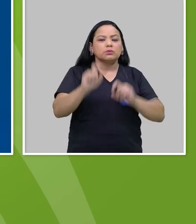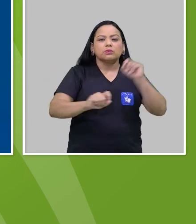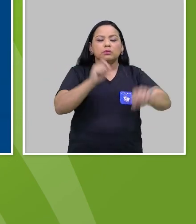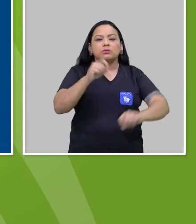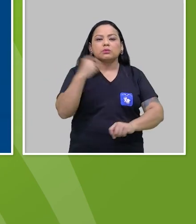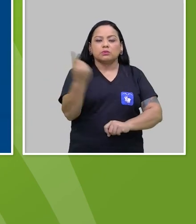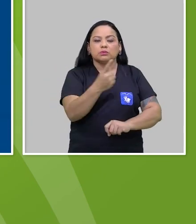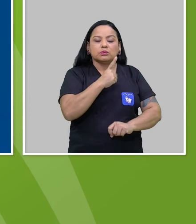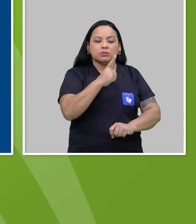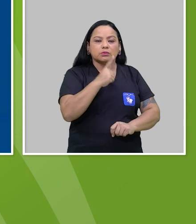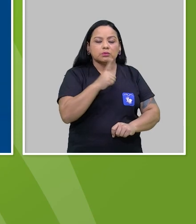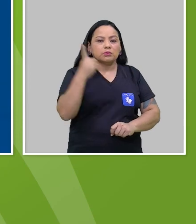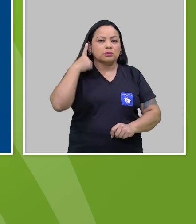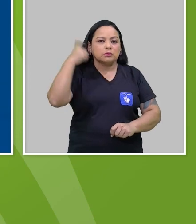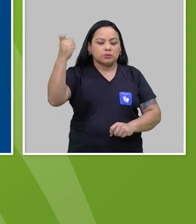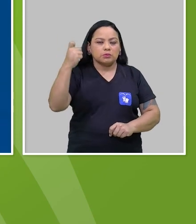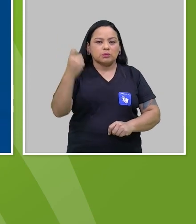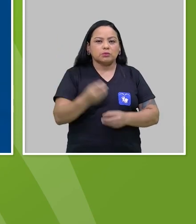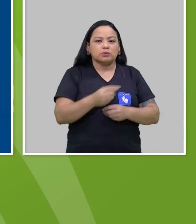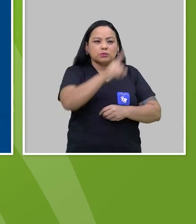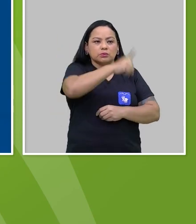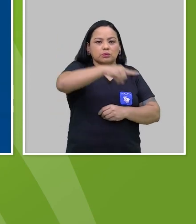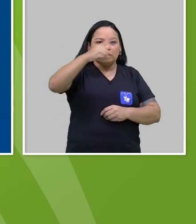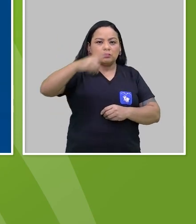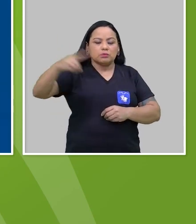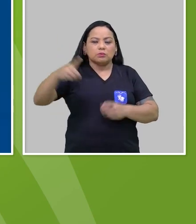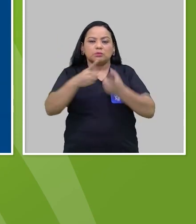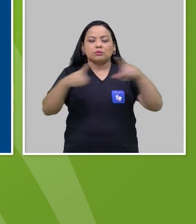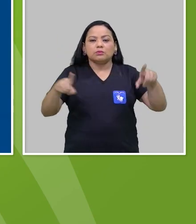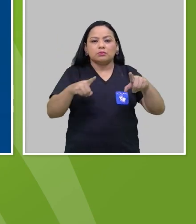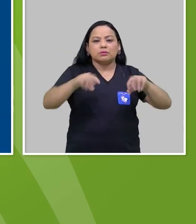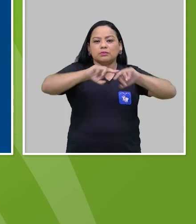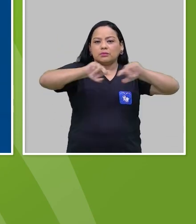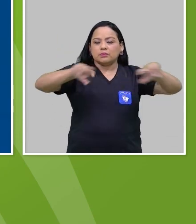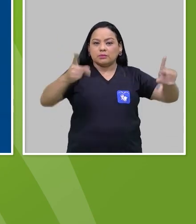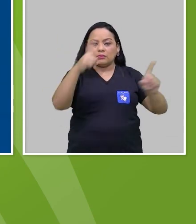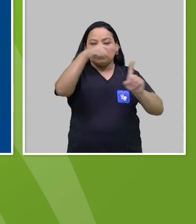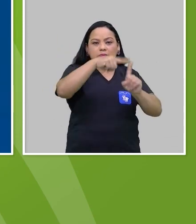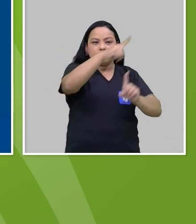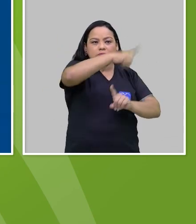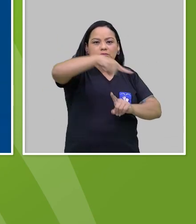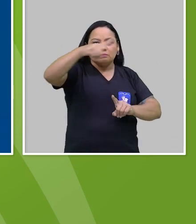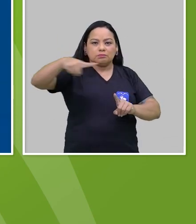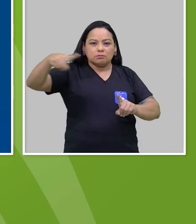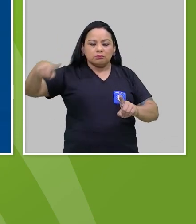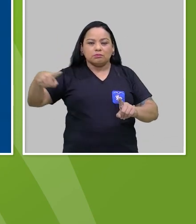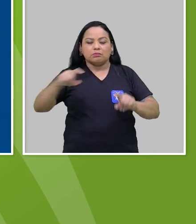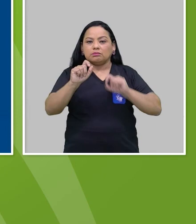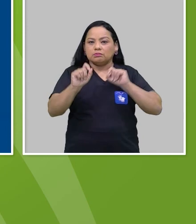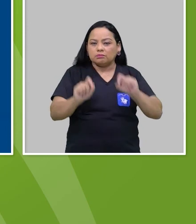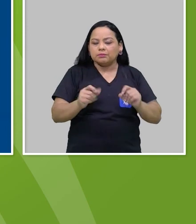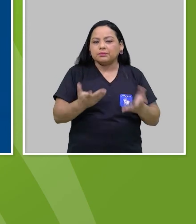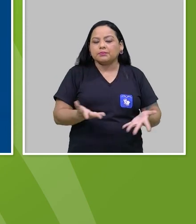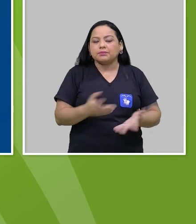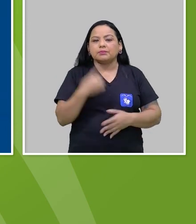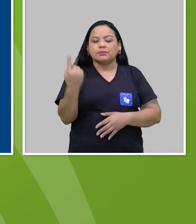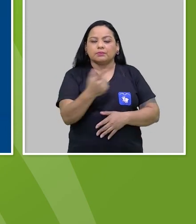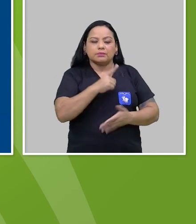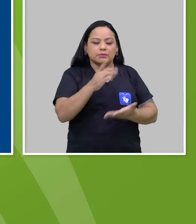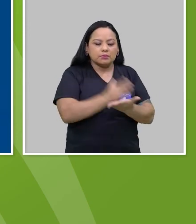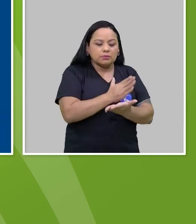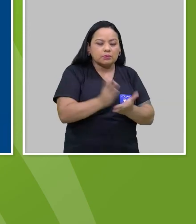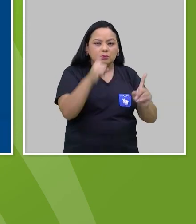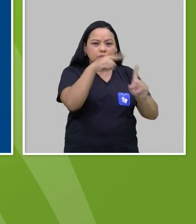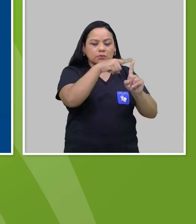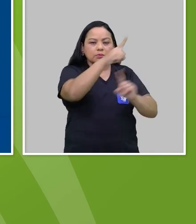gente? O som é essa onda mecânica, mas eu tenho diversos tipos de ondas mecânicas, ok? Eu tenho alguns tipos de